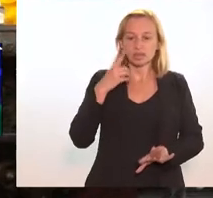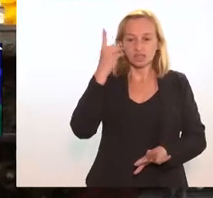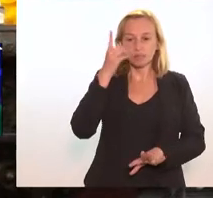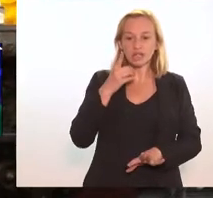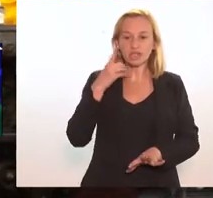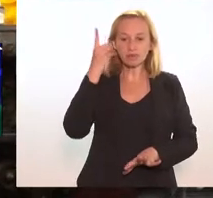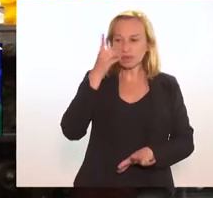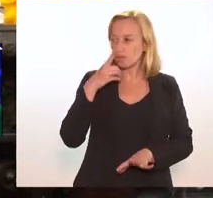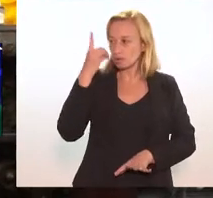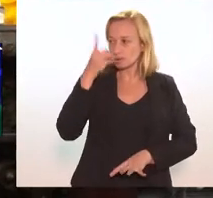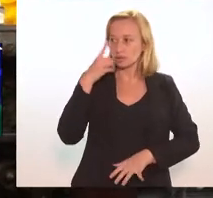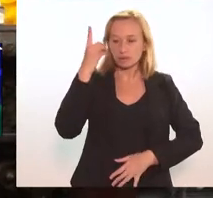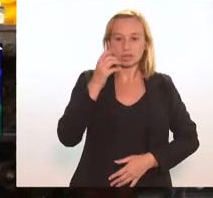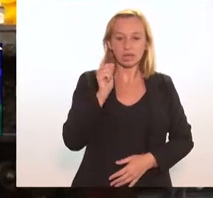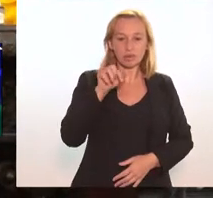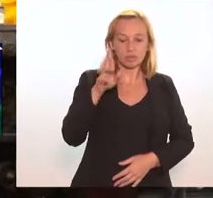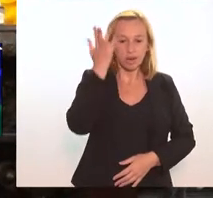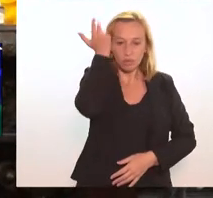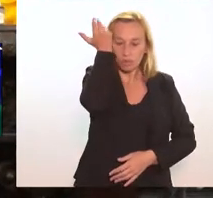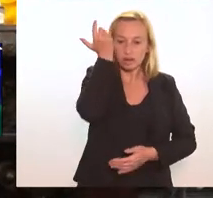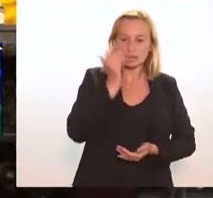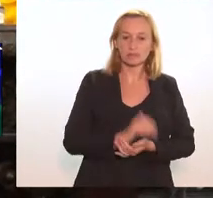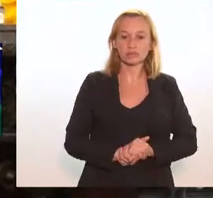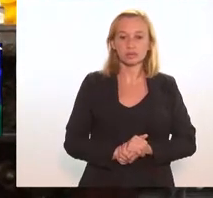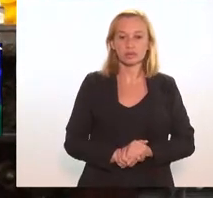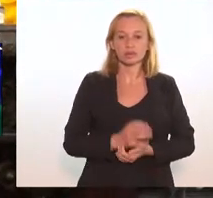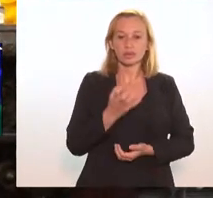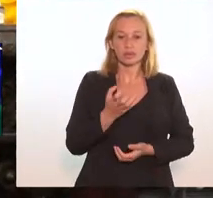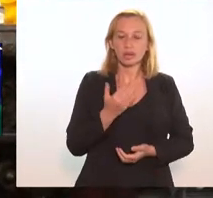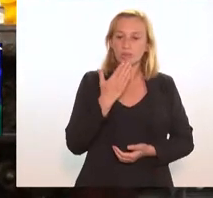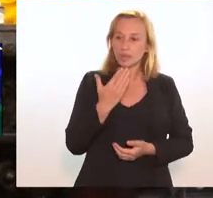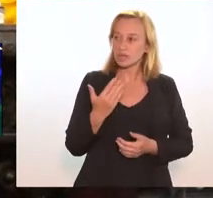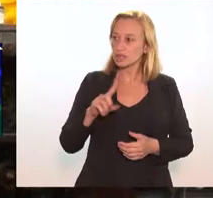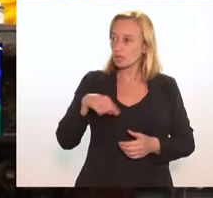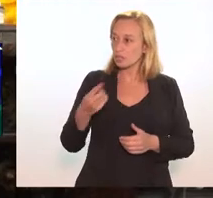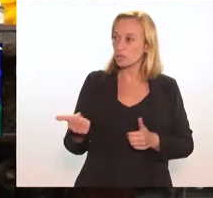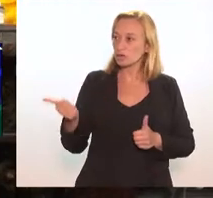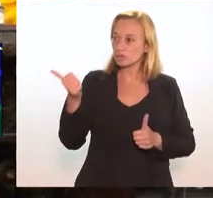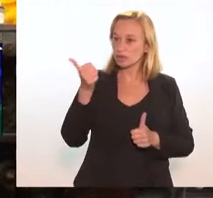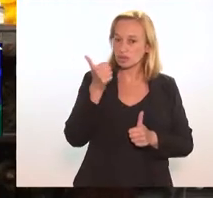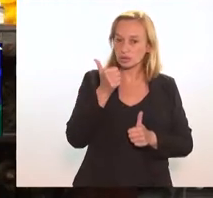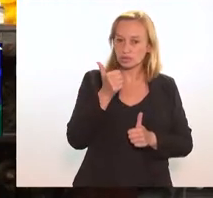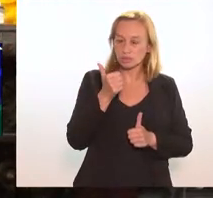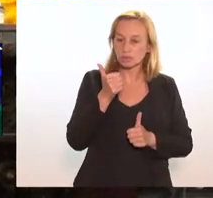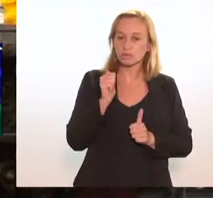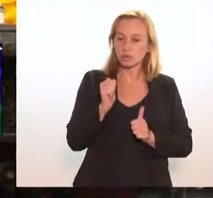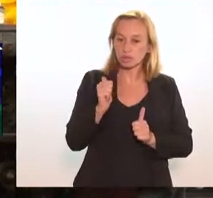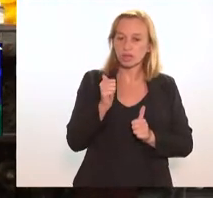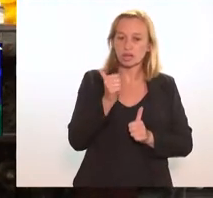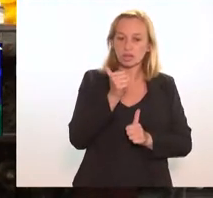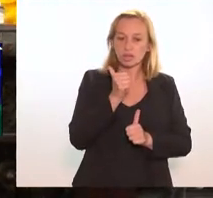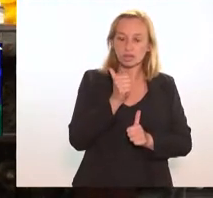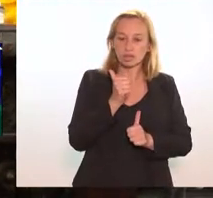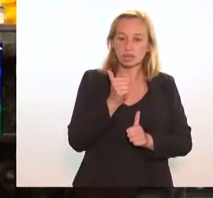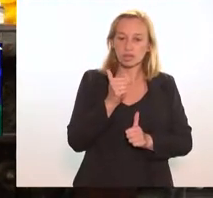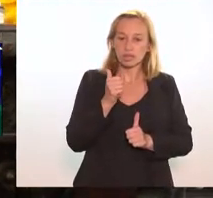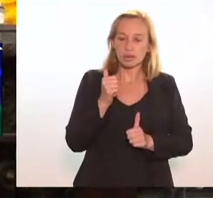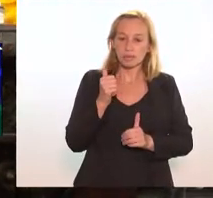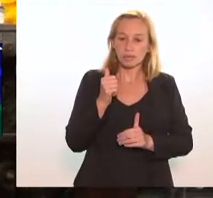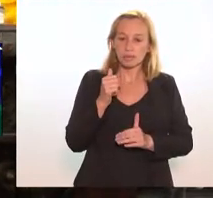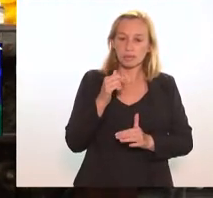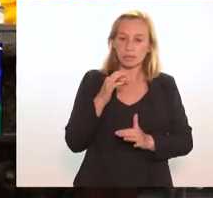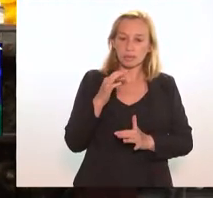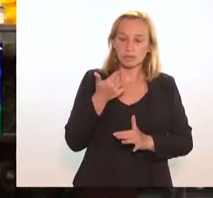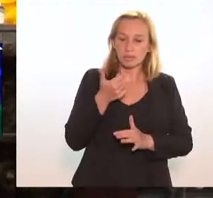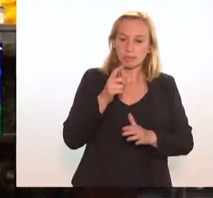deputado Eliomar Coelho. Aí eu quero solicitar a vossa excelência também que se pudesse fazer um discurso em